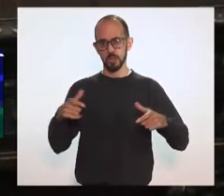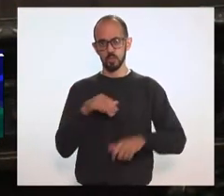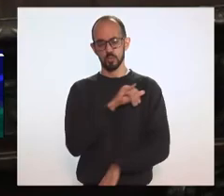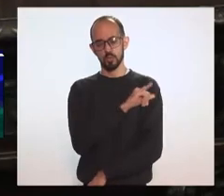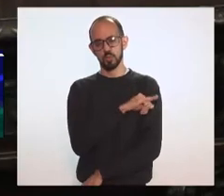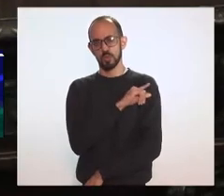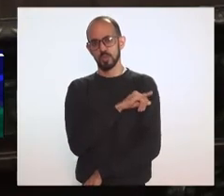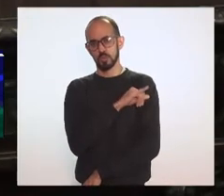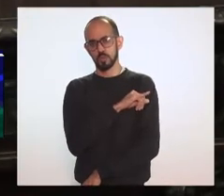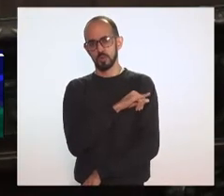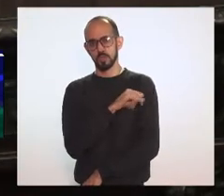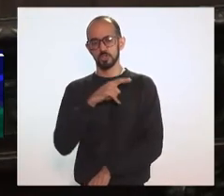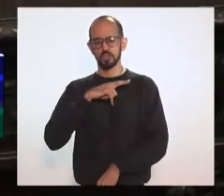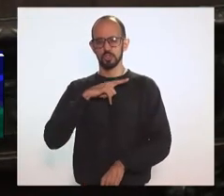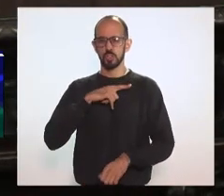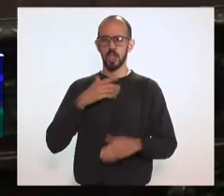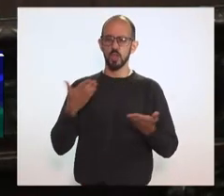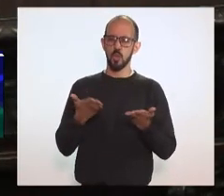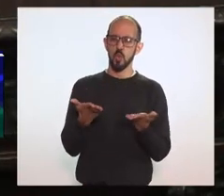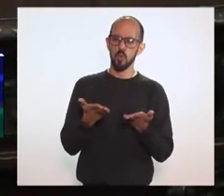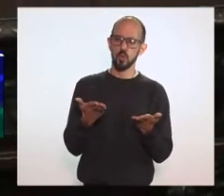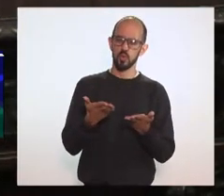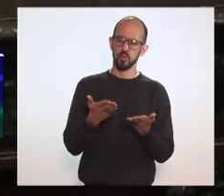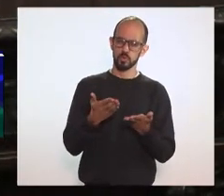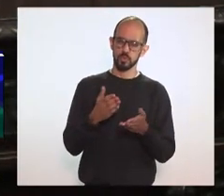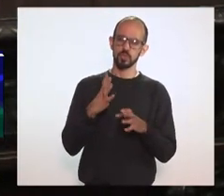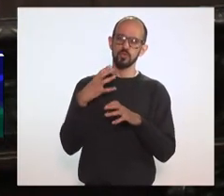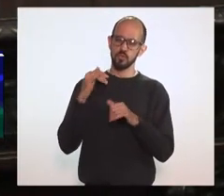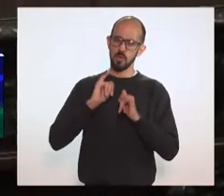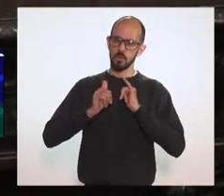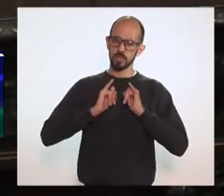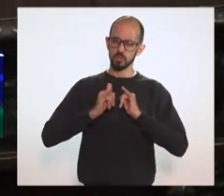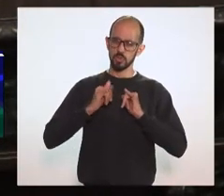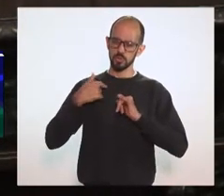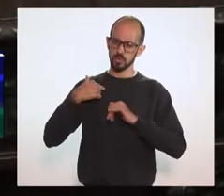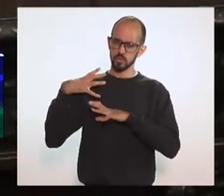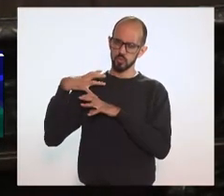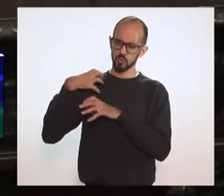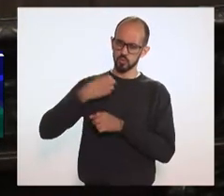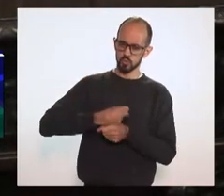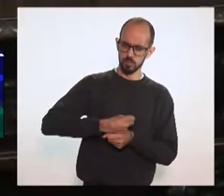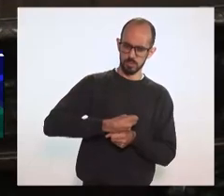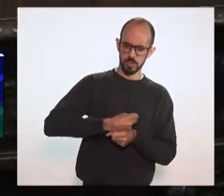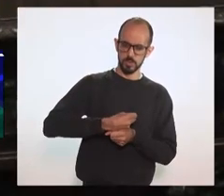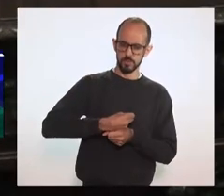hoje dados que compilei agora há pouco, por